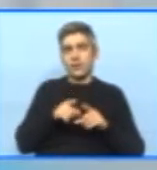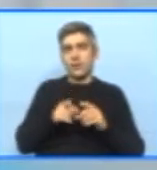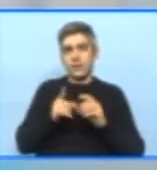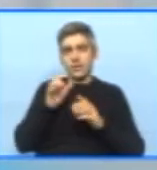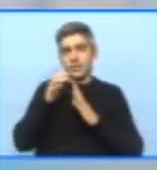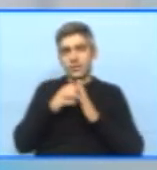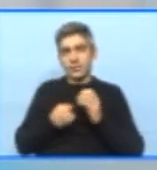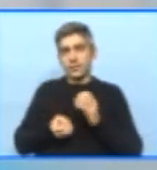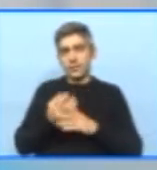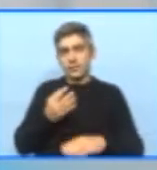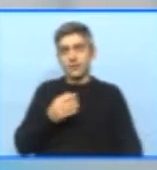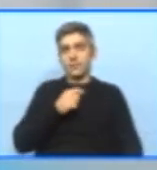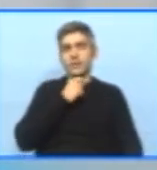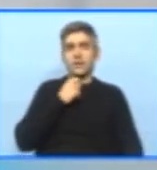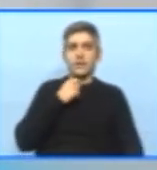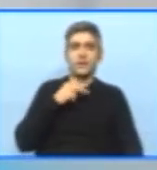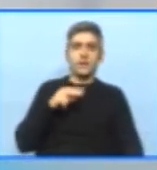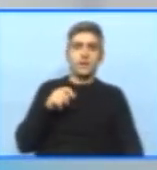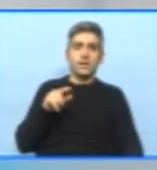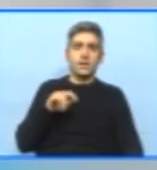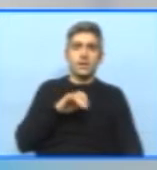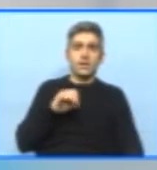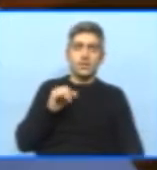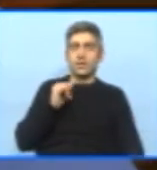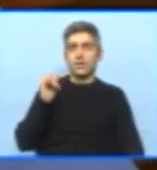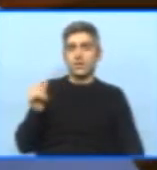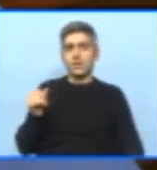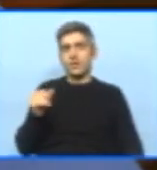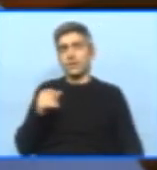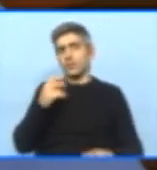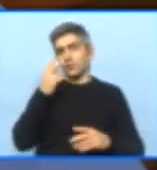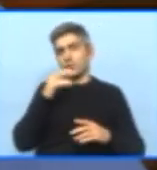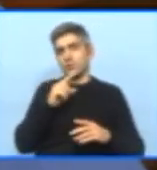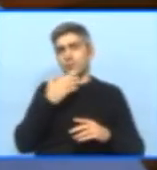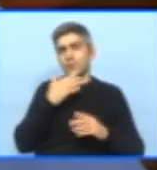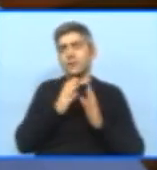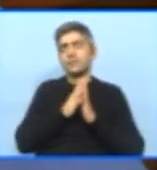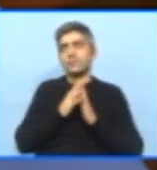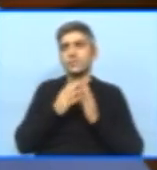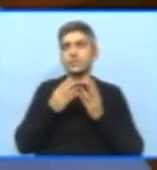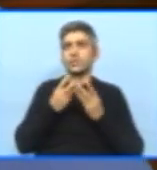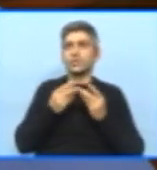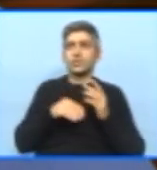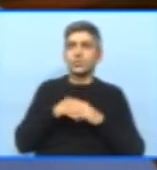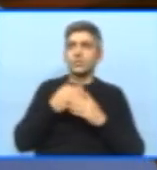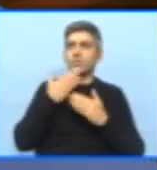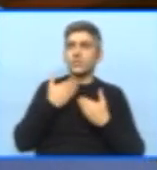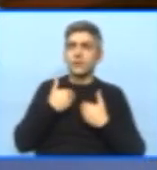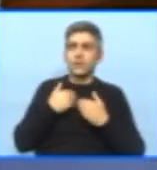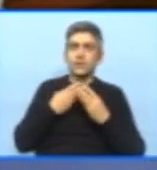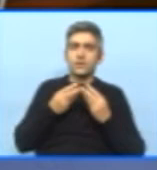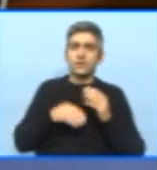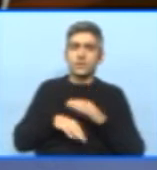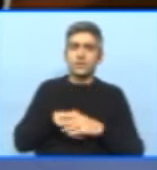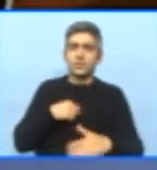criação. Padre Nélio. É interessante que este cego ele não suplica por cura. Pois. Ele não está ali a dizer, por favor, cura-me.